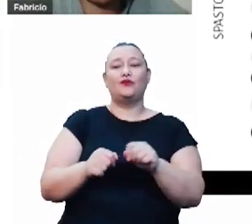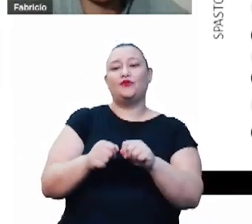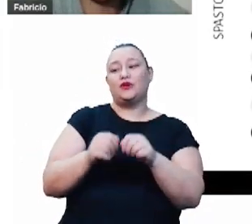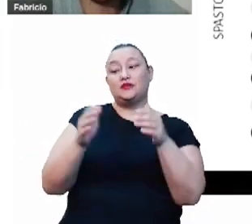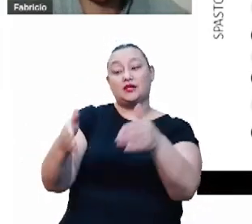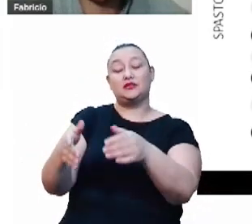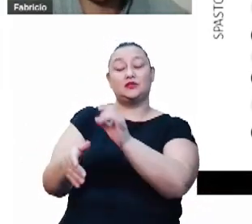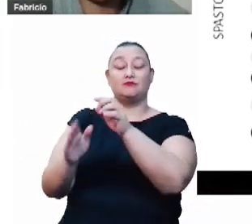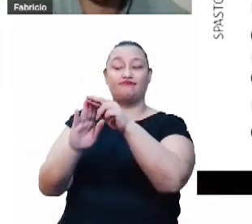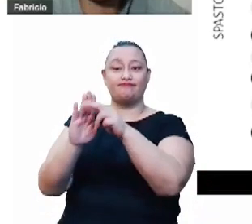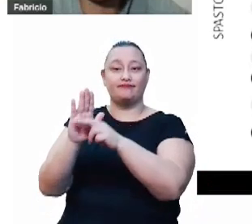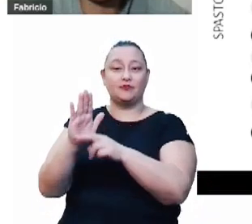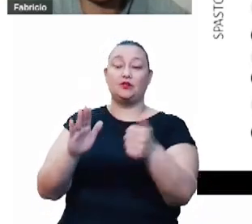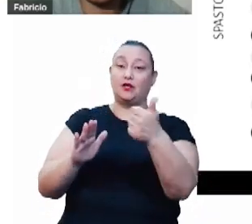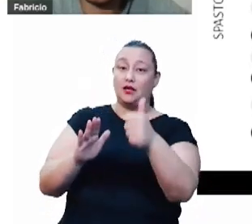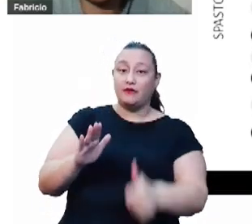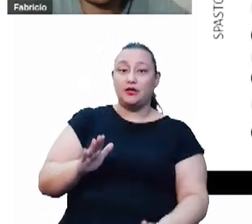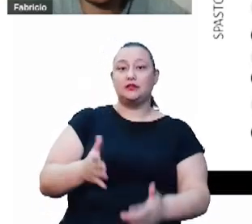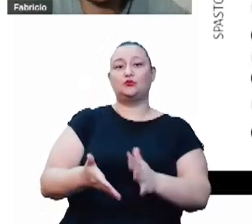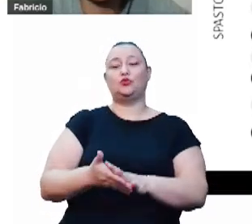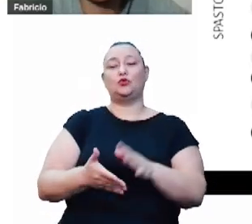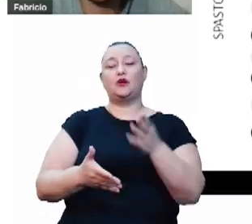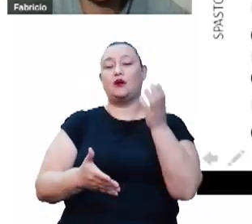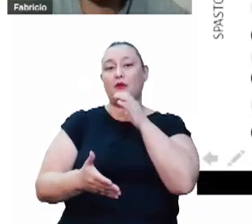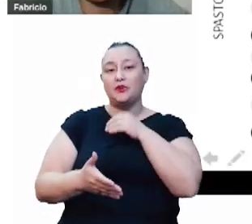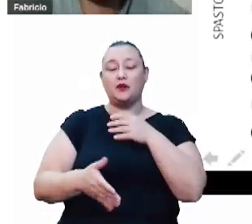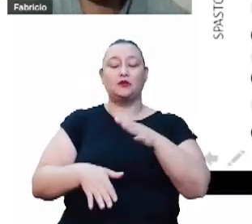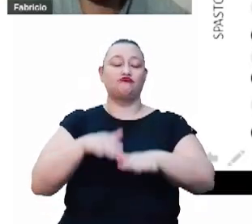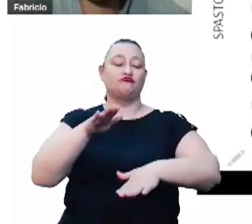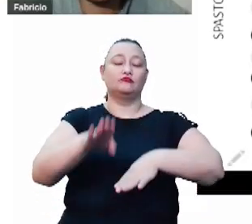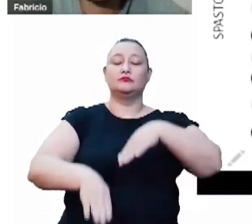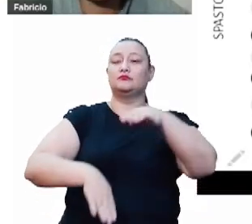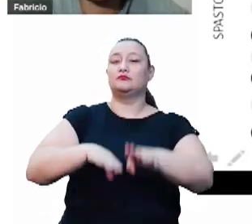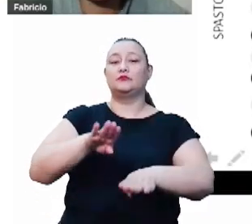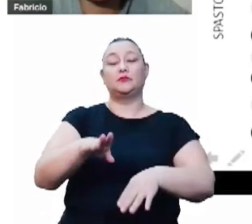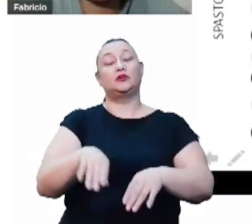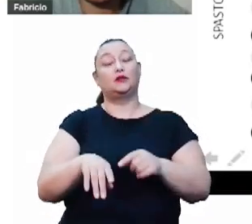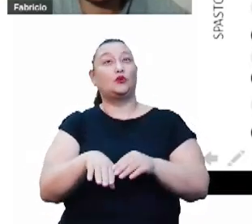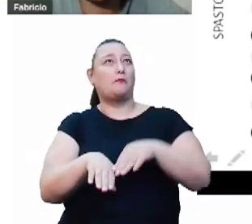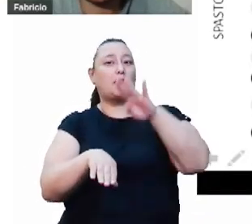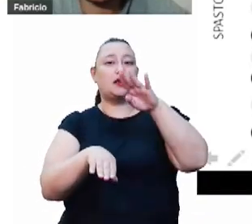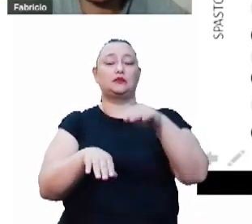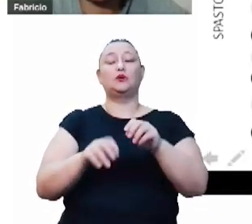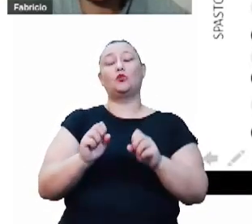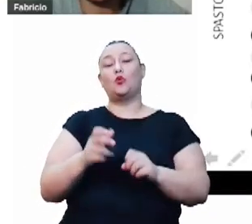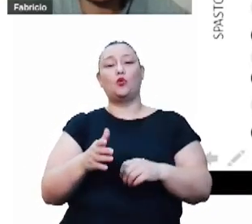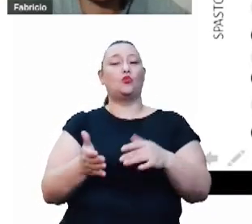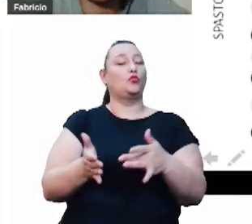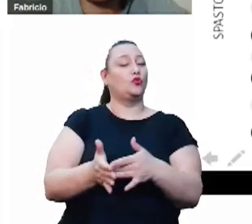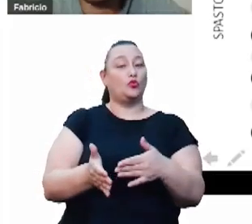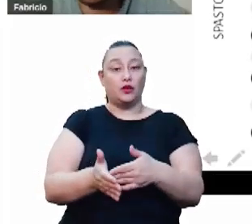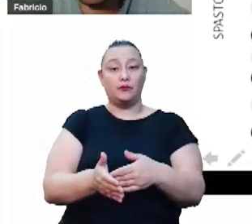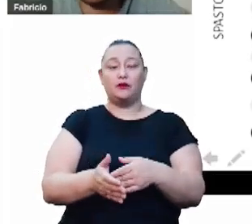nesses parâmetros que a gente avaliou, que é velocidade de marcha, né, tanto a máxima quanto confortável,